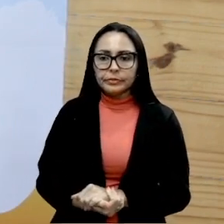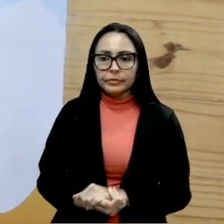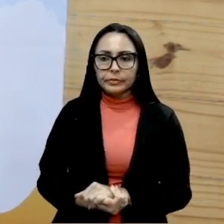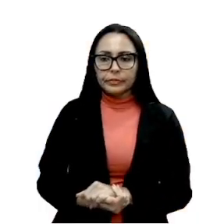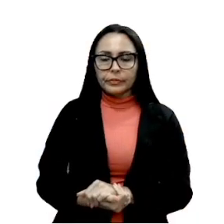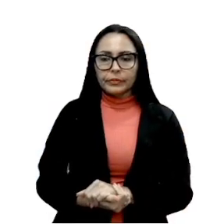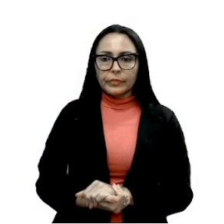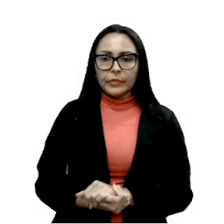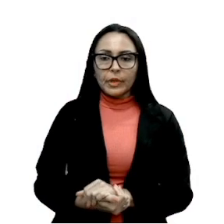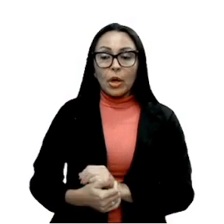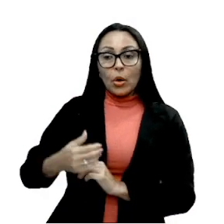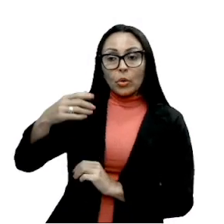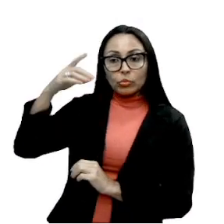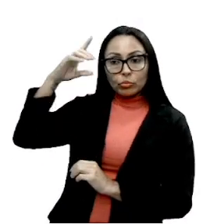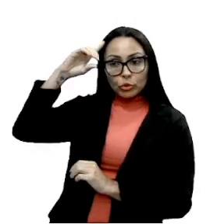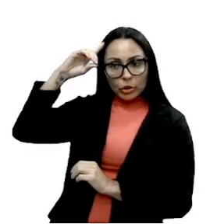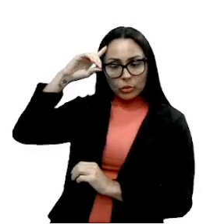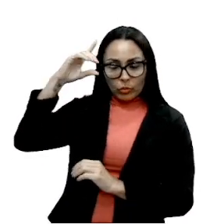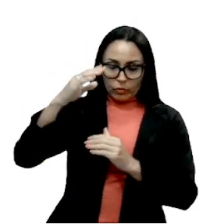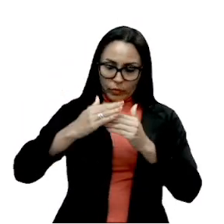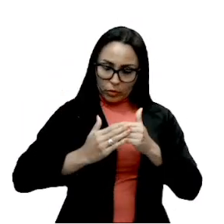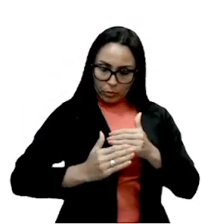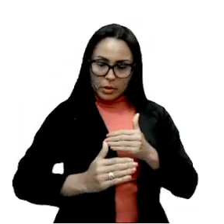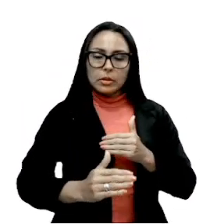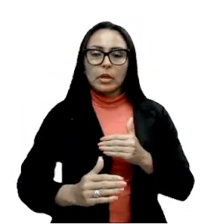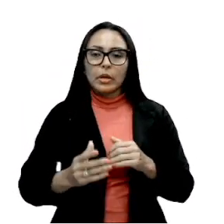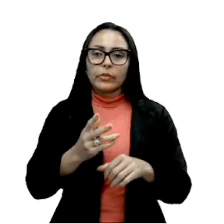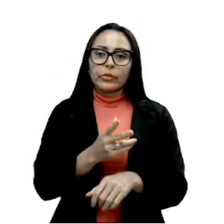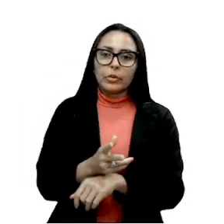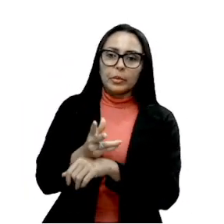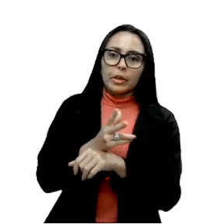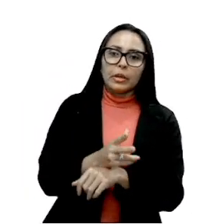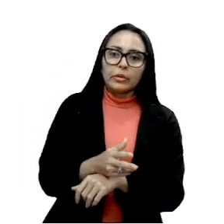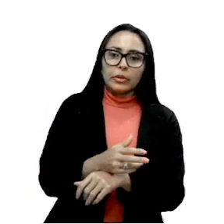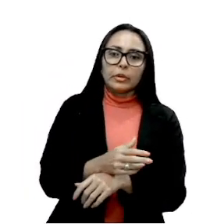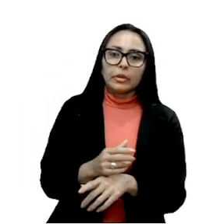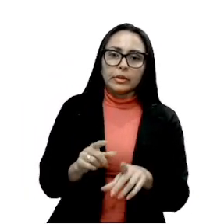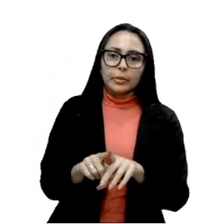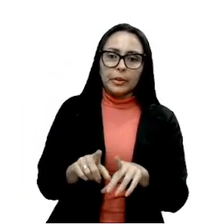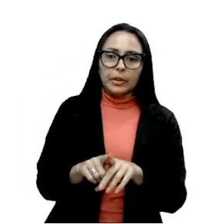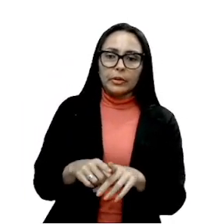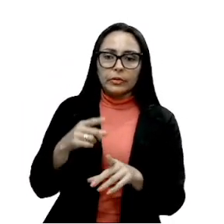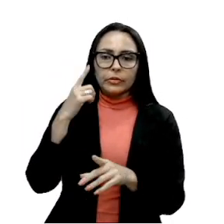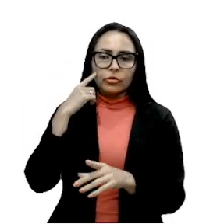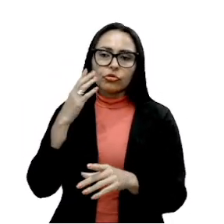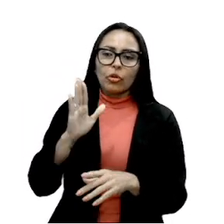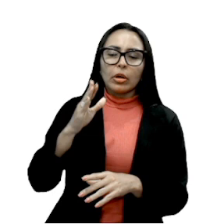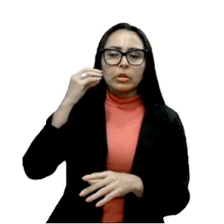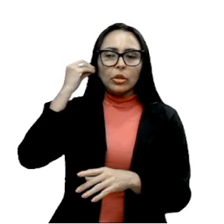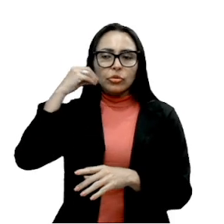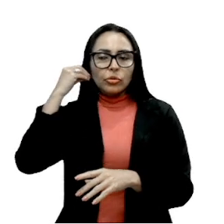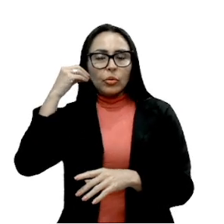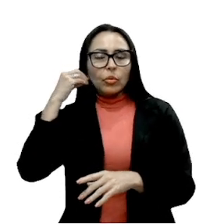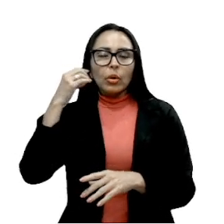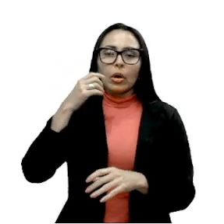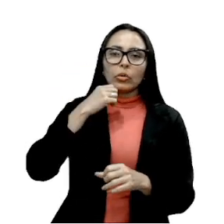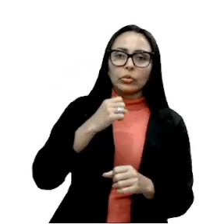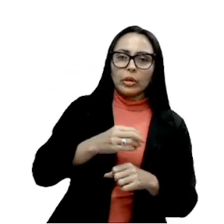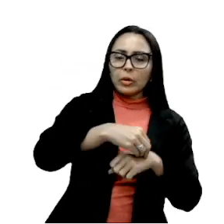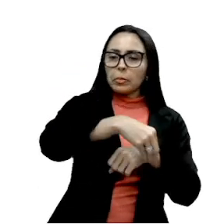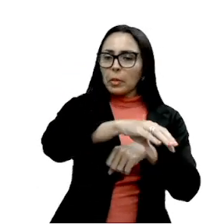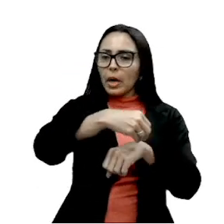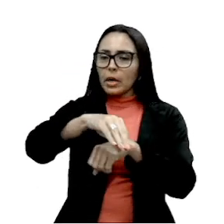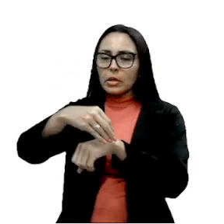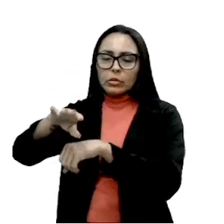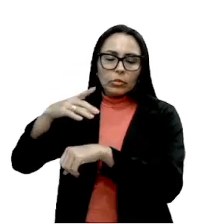O diretor vai começar a filmagem. Todo mundo já se reuniu, já repassou todo o serviço, já testou o áudio, tudo. Repassa todas as instruções